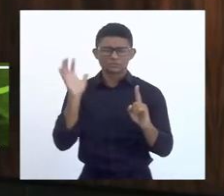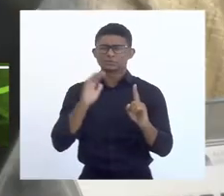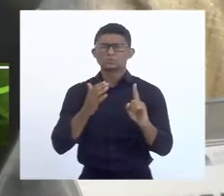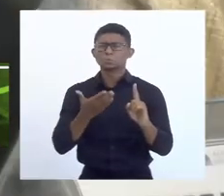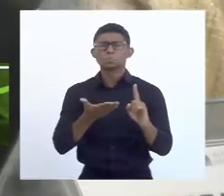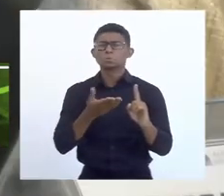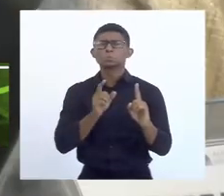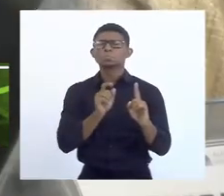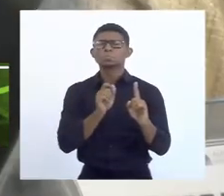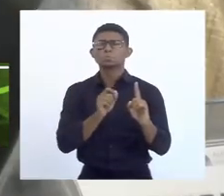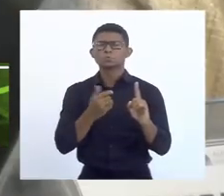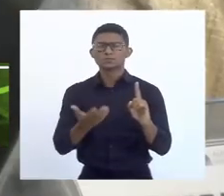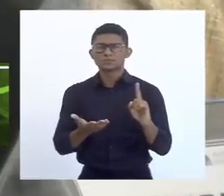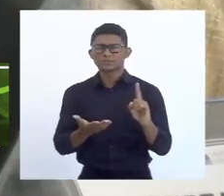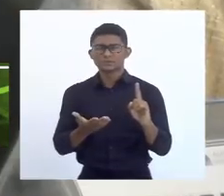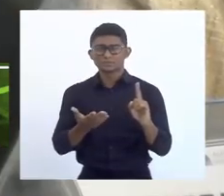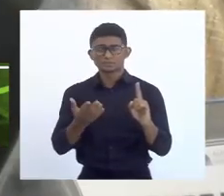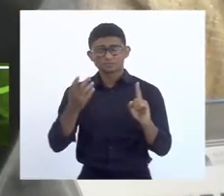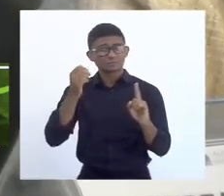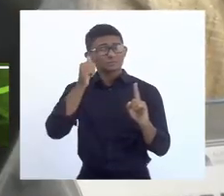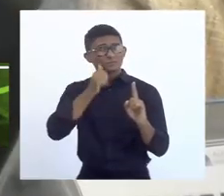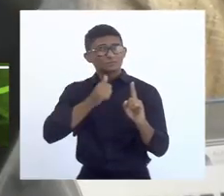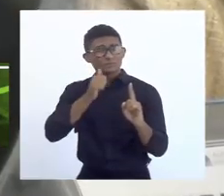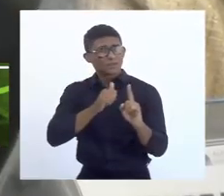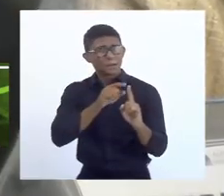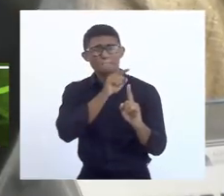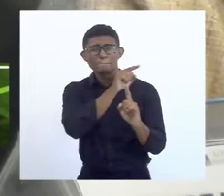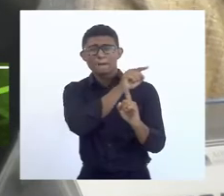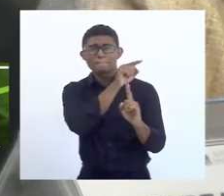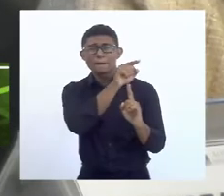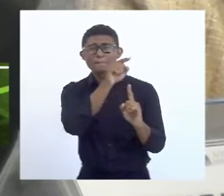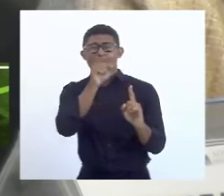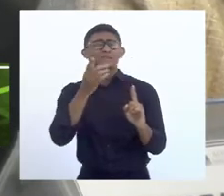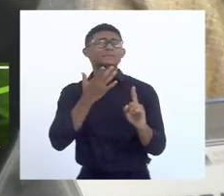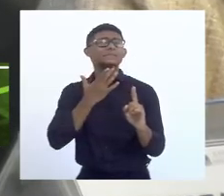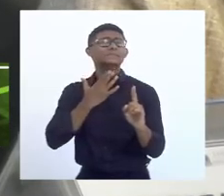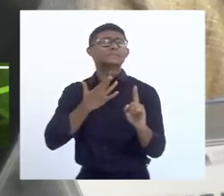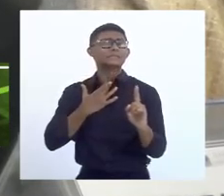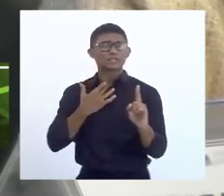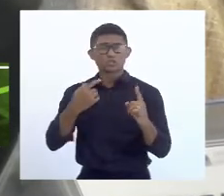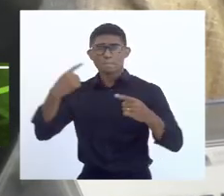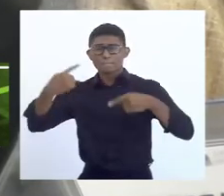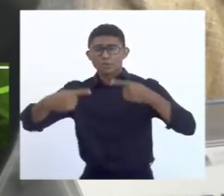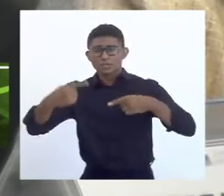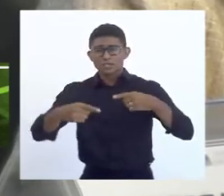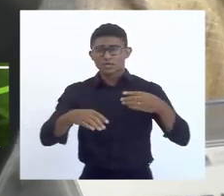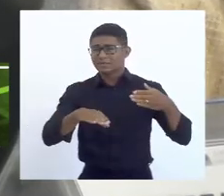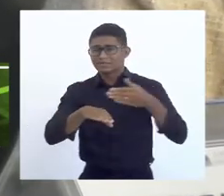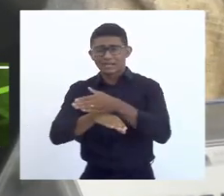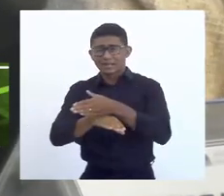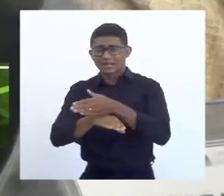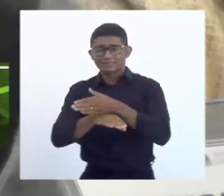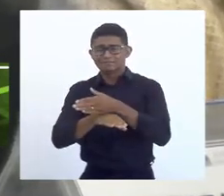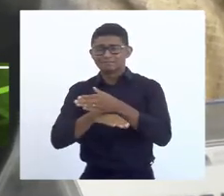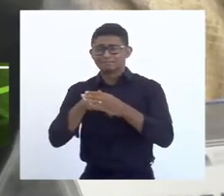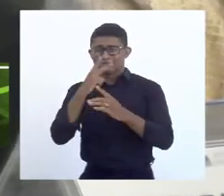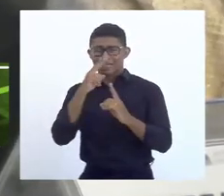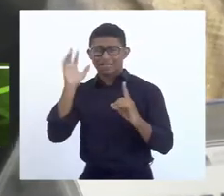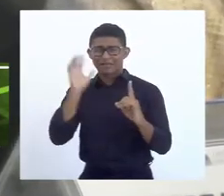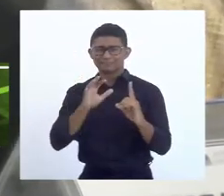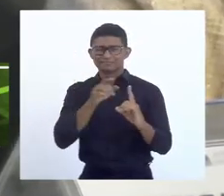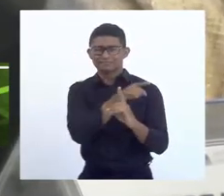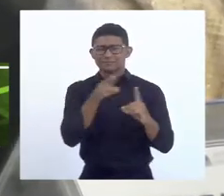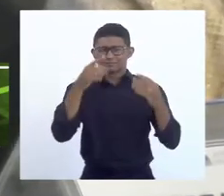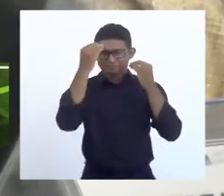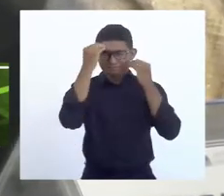o desejo de outras mulheres de ingressarem dentro da política. Ele não fala, então,